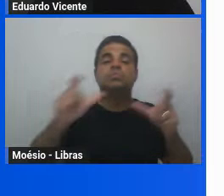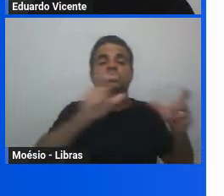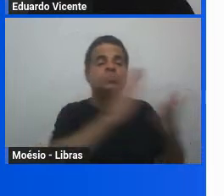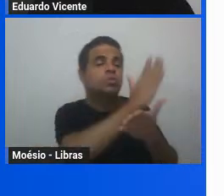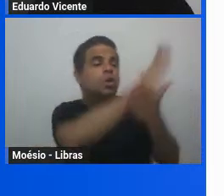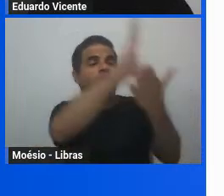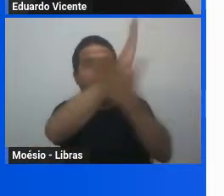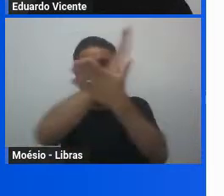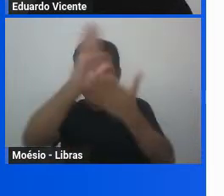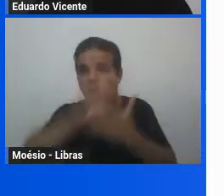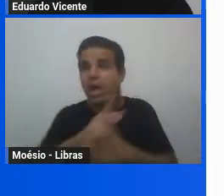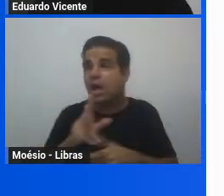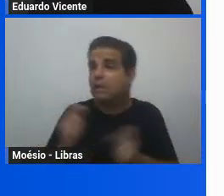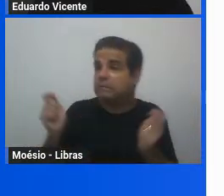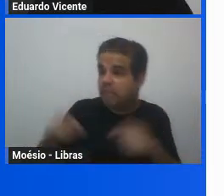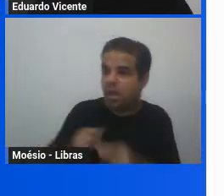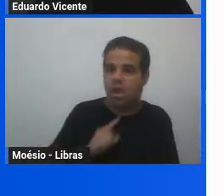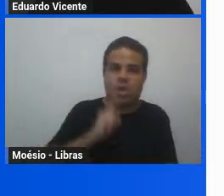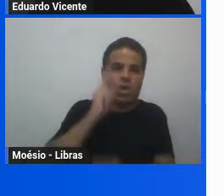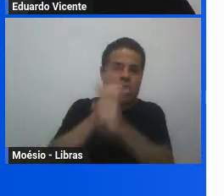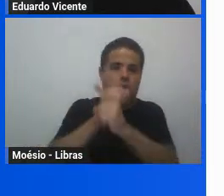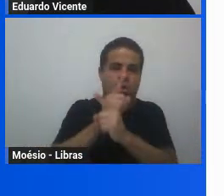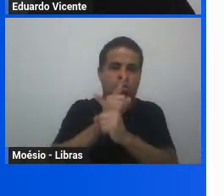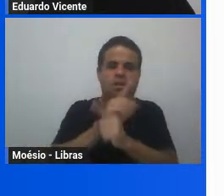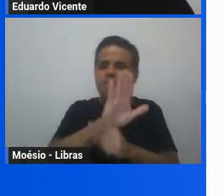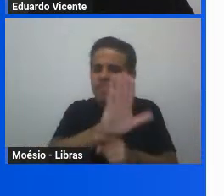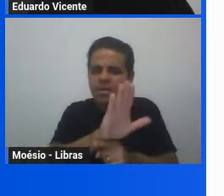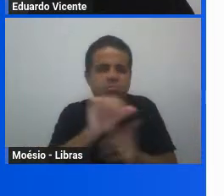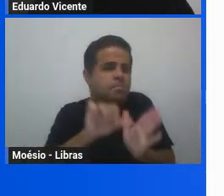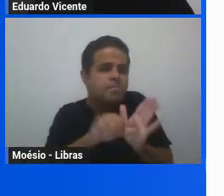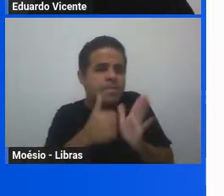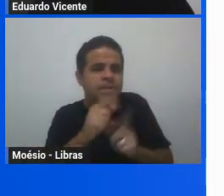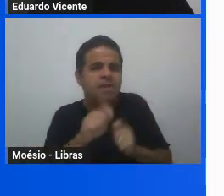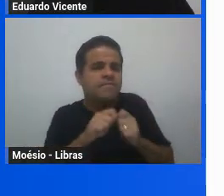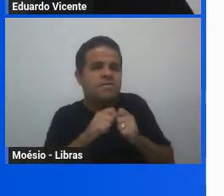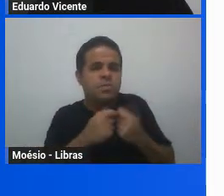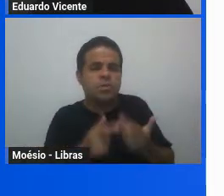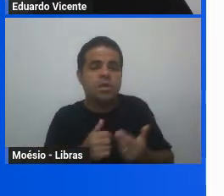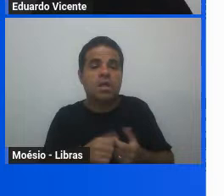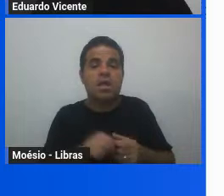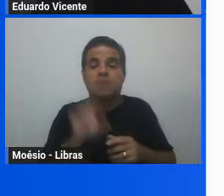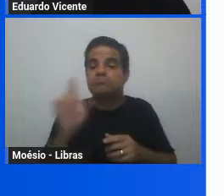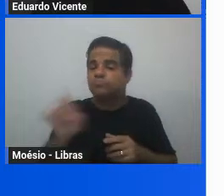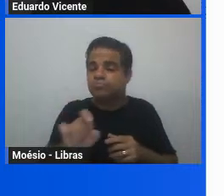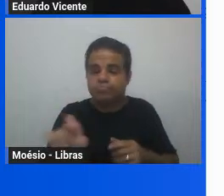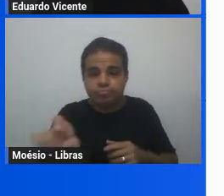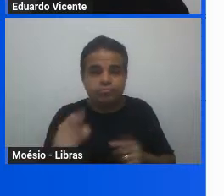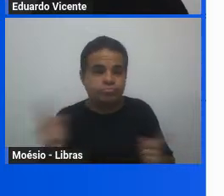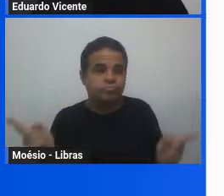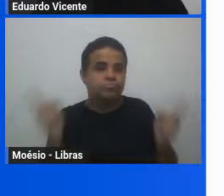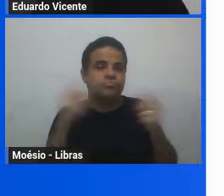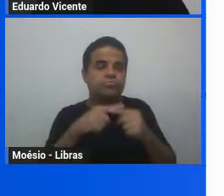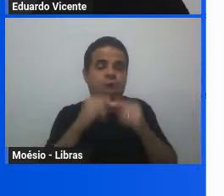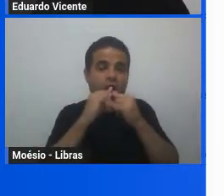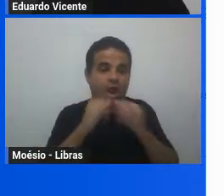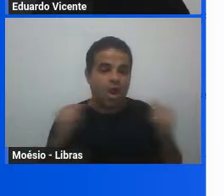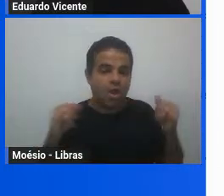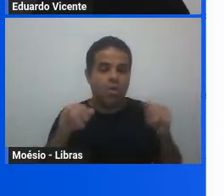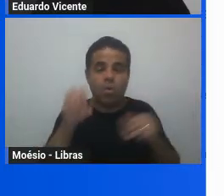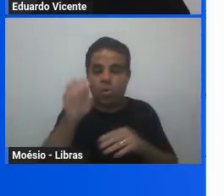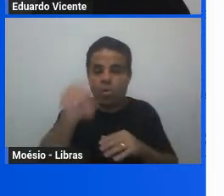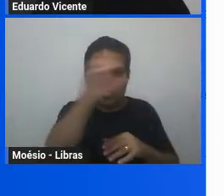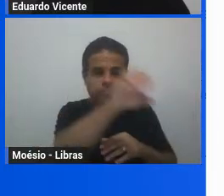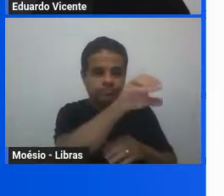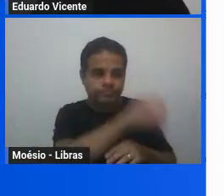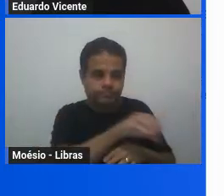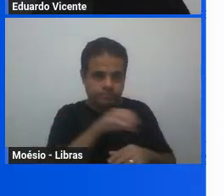nós vamos encontrá-lo. A primeira coisa, nós devemos ligar o DEA. Segundo, aplicar os eletrodos.